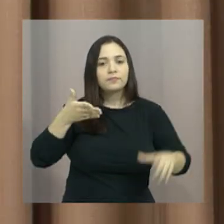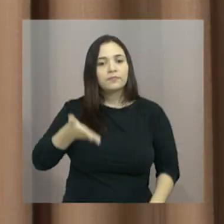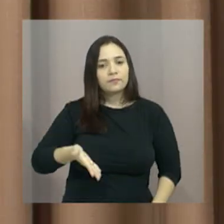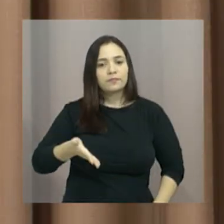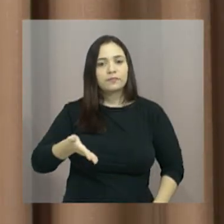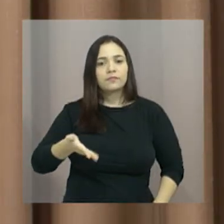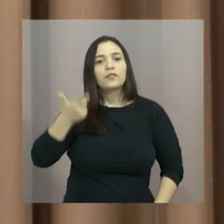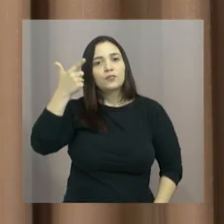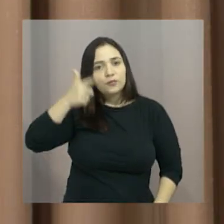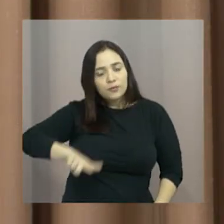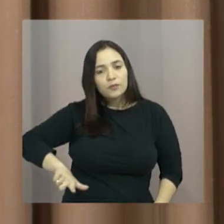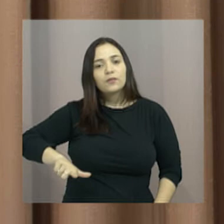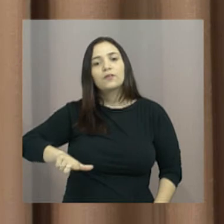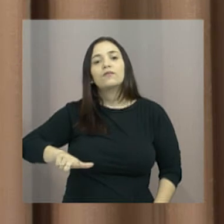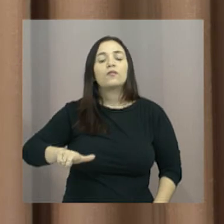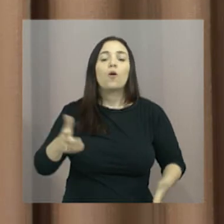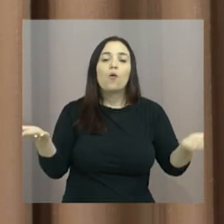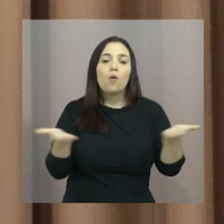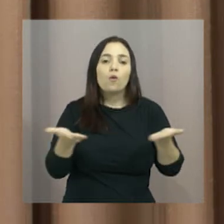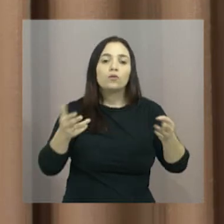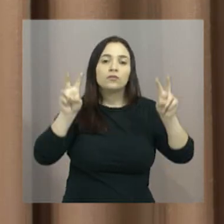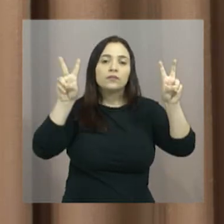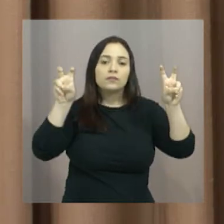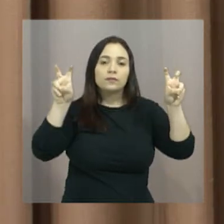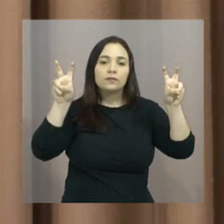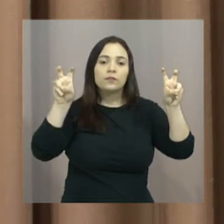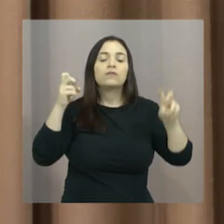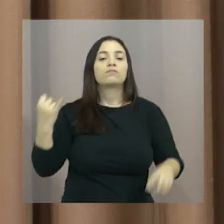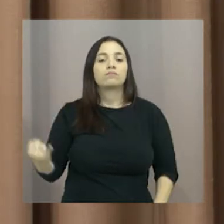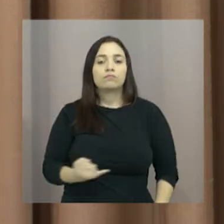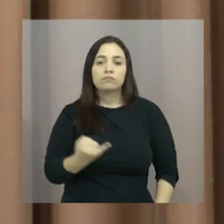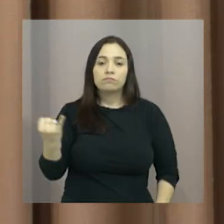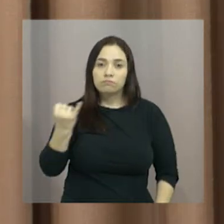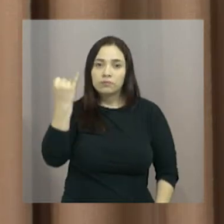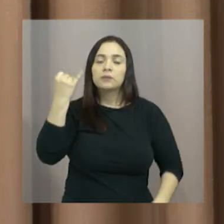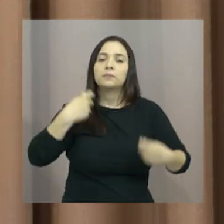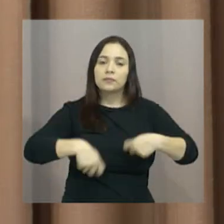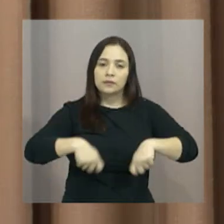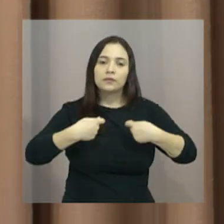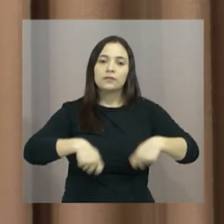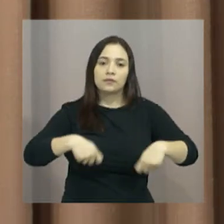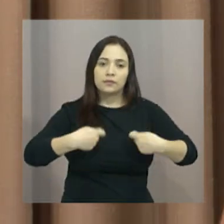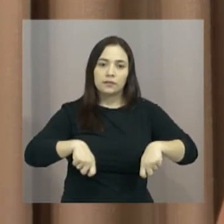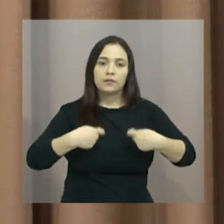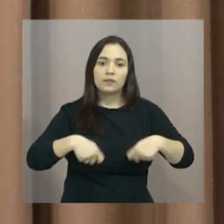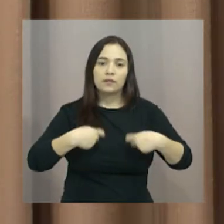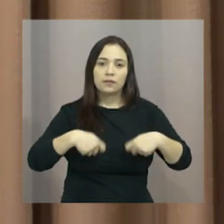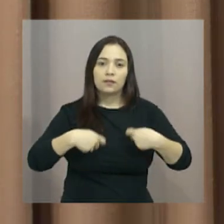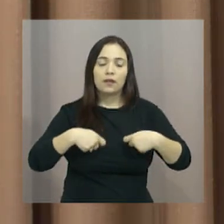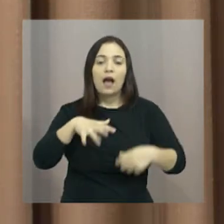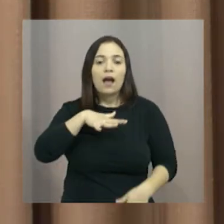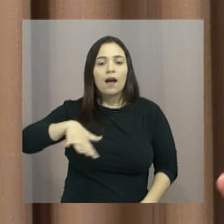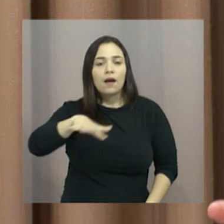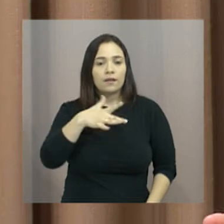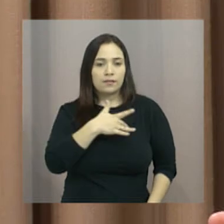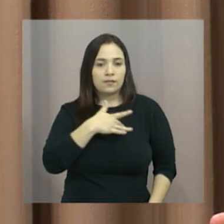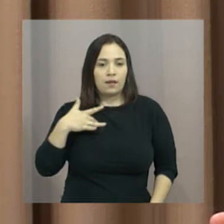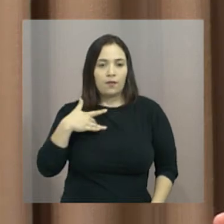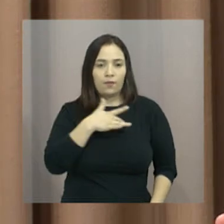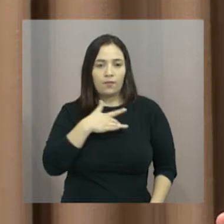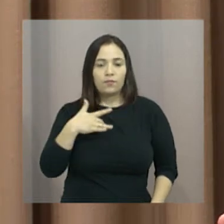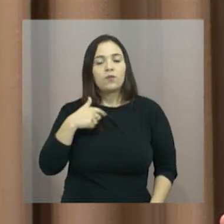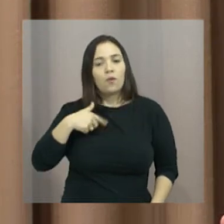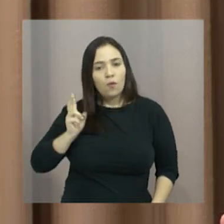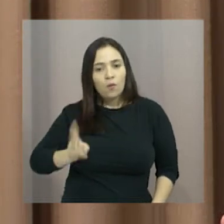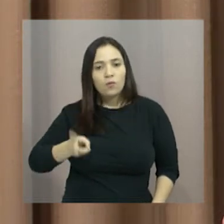programa mais uma vez. Hoje a gente falando desse assunto importante, dessa necessidade dentro da área da saúde, mas eu